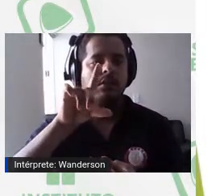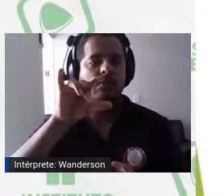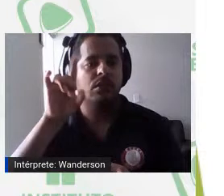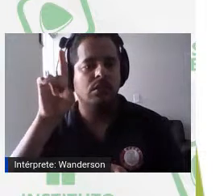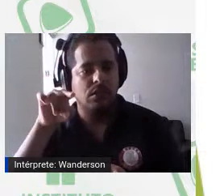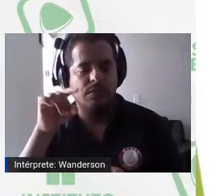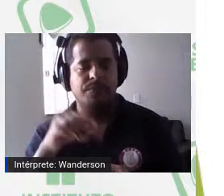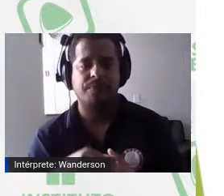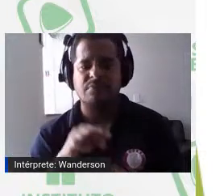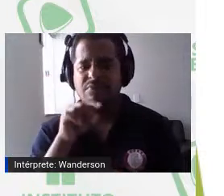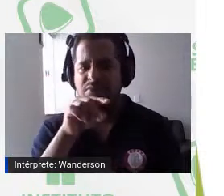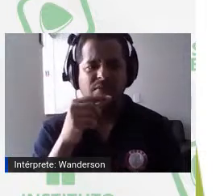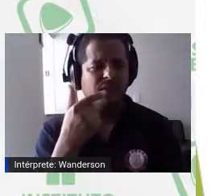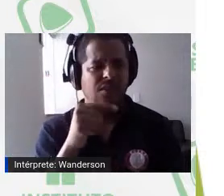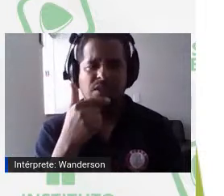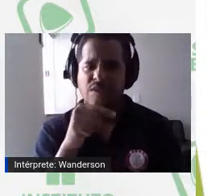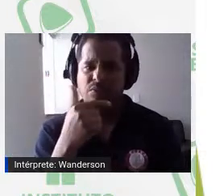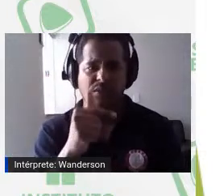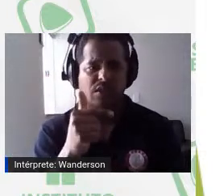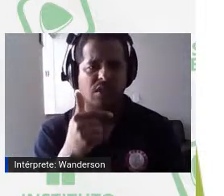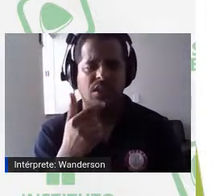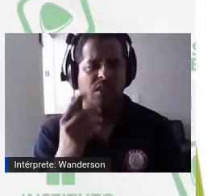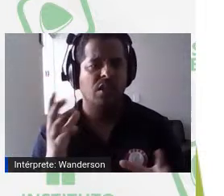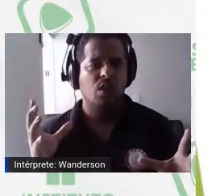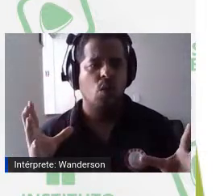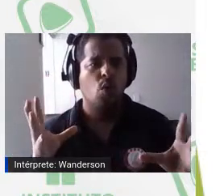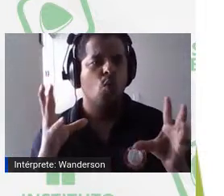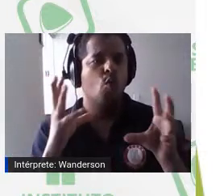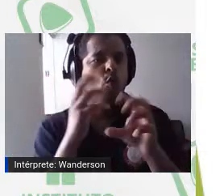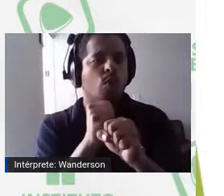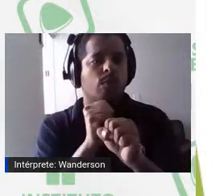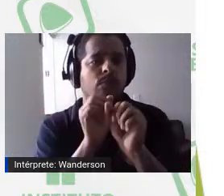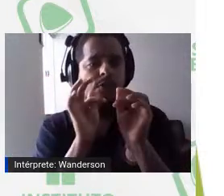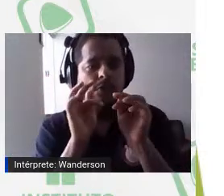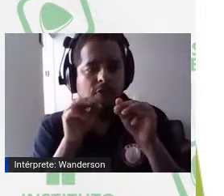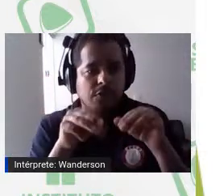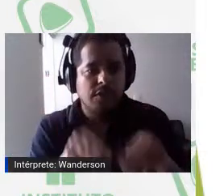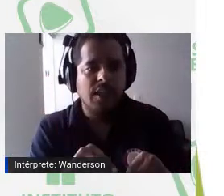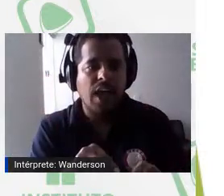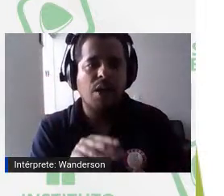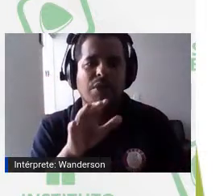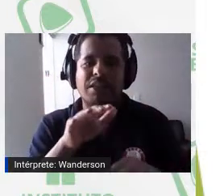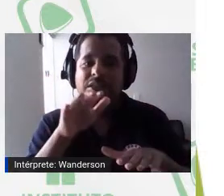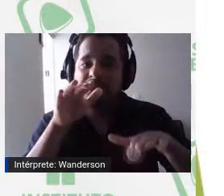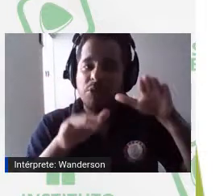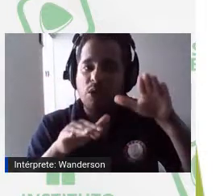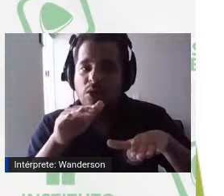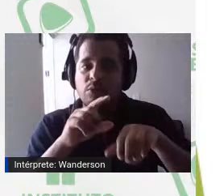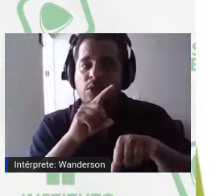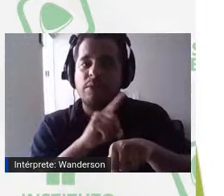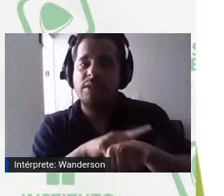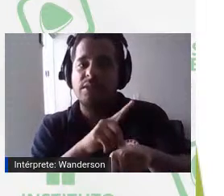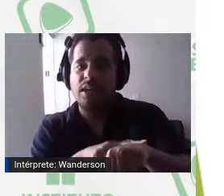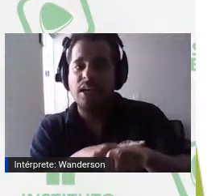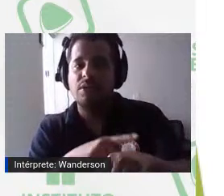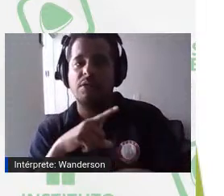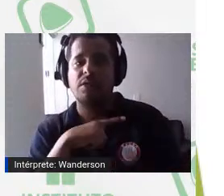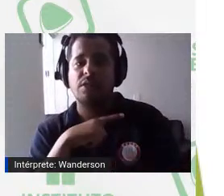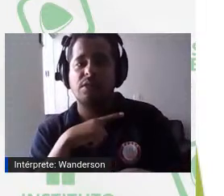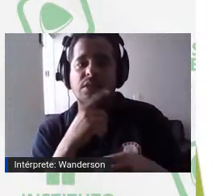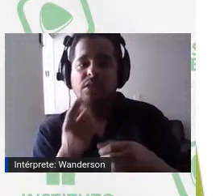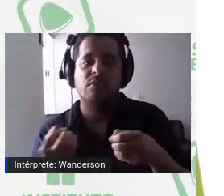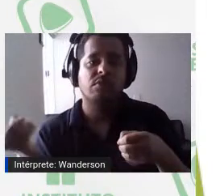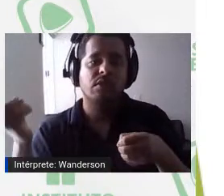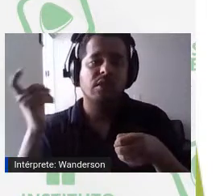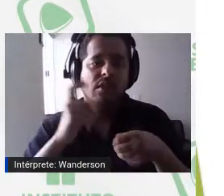recebeu um resultado final, então o resultado momentâneo aqui, parcial, é que nós tivemos um retorno agradável e